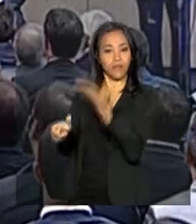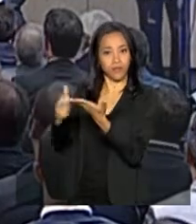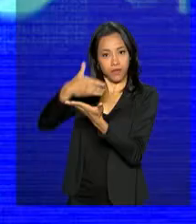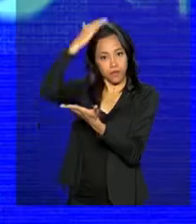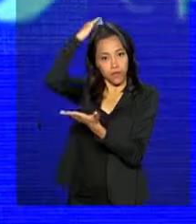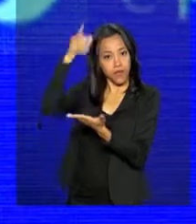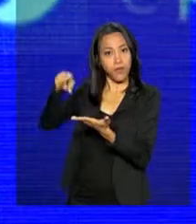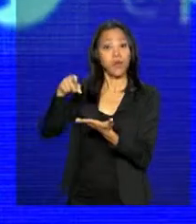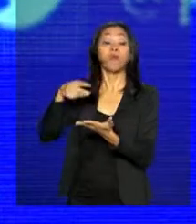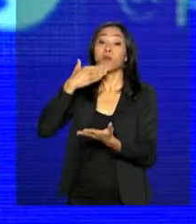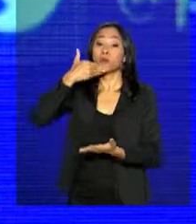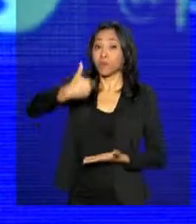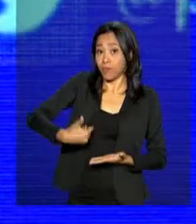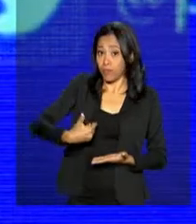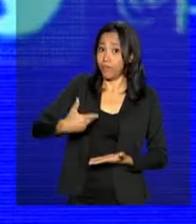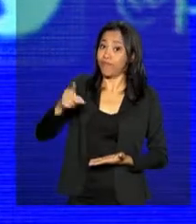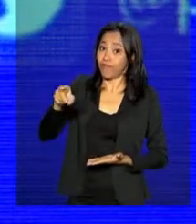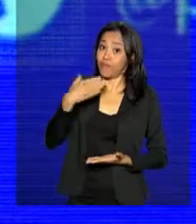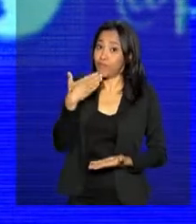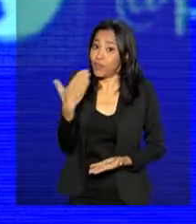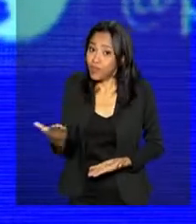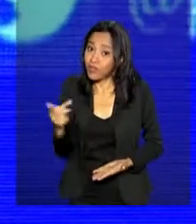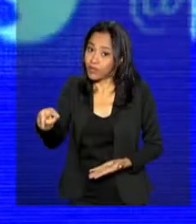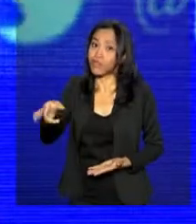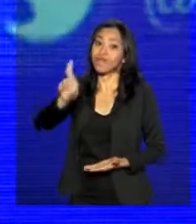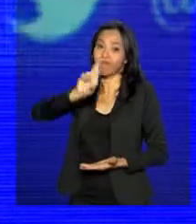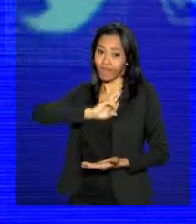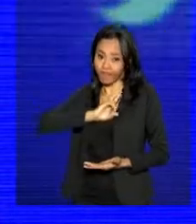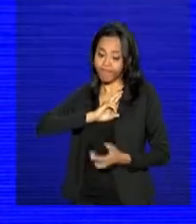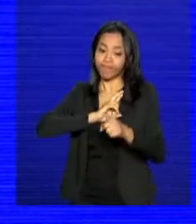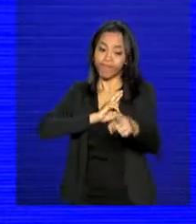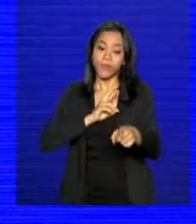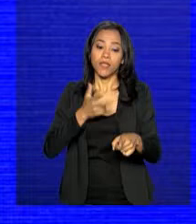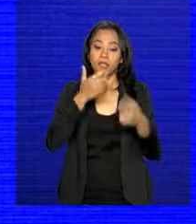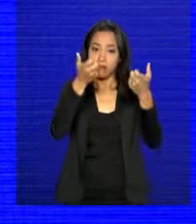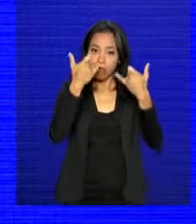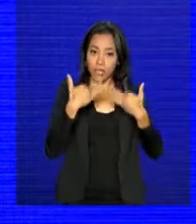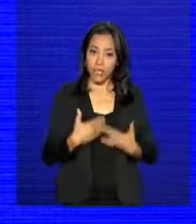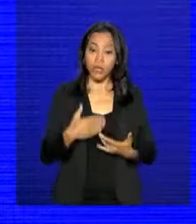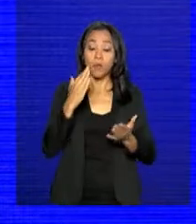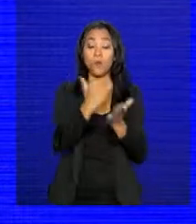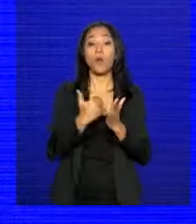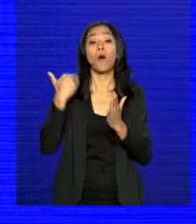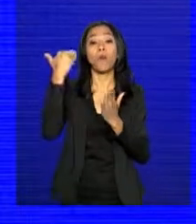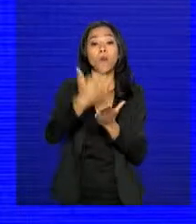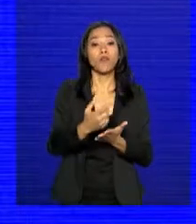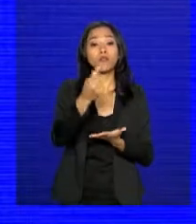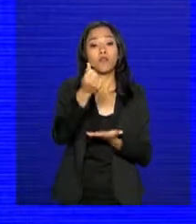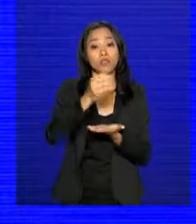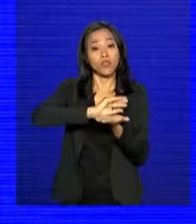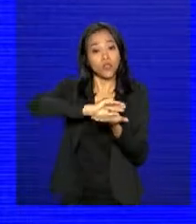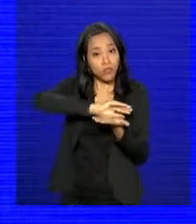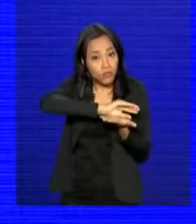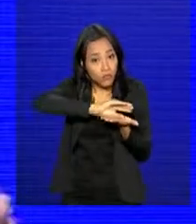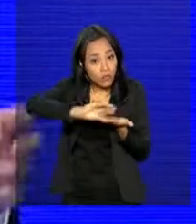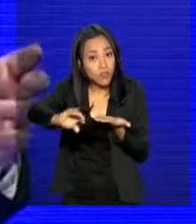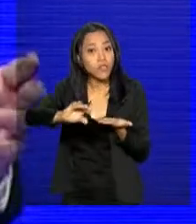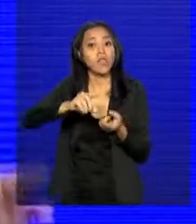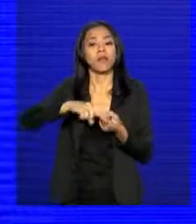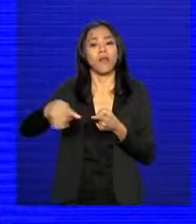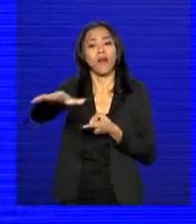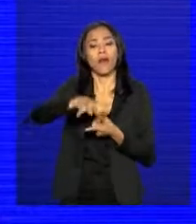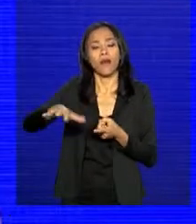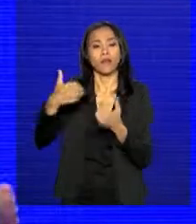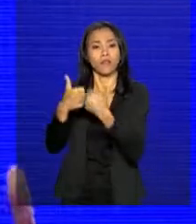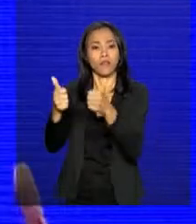atendidos ele citou por exemplo o aumento no repasse de programas federais para a merenda e transporte escolar se falou também